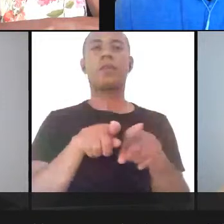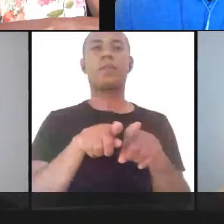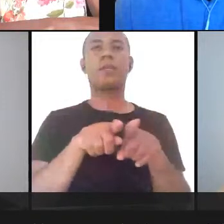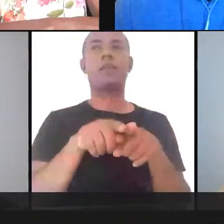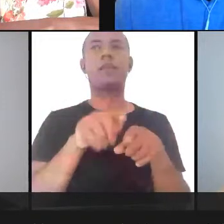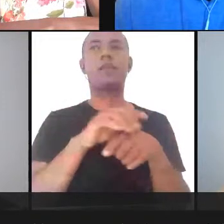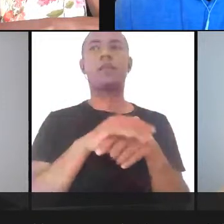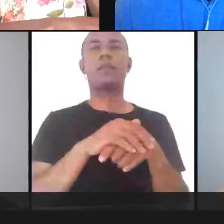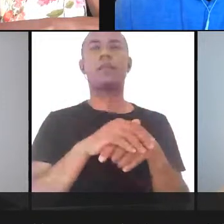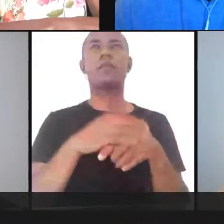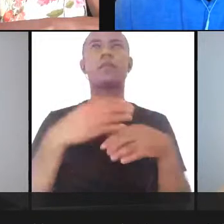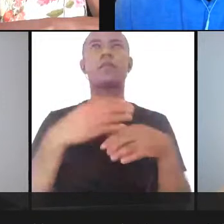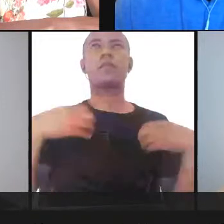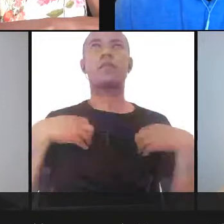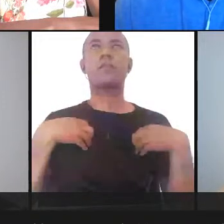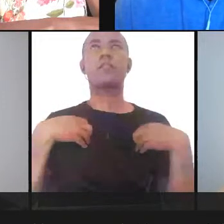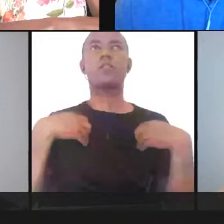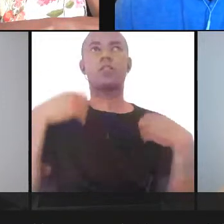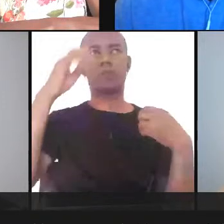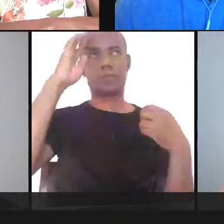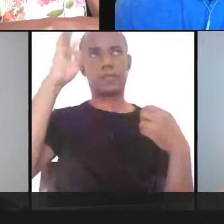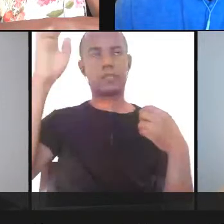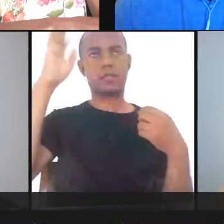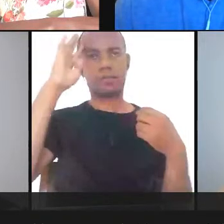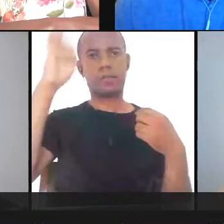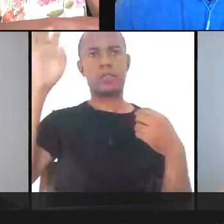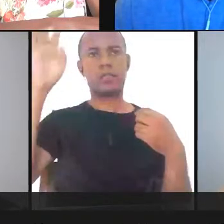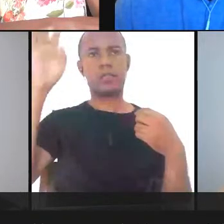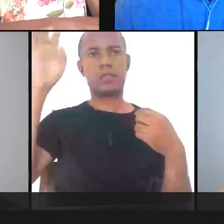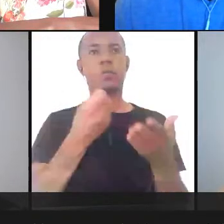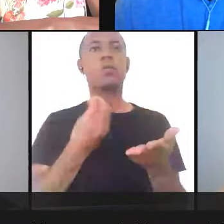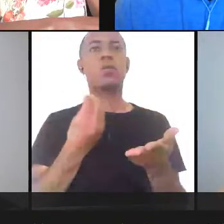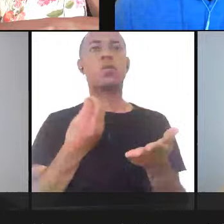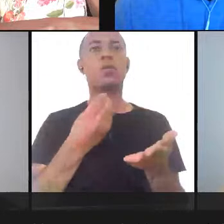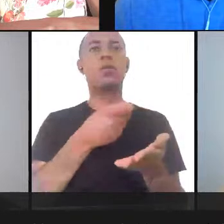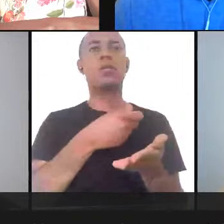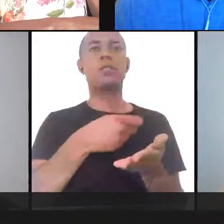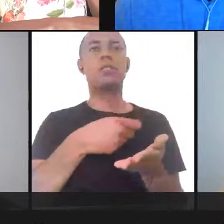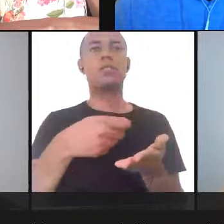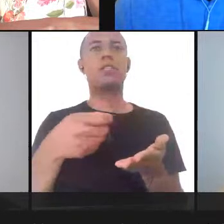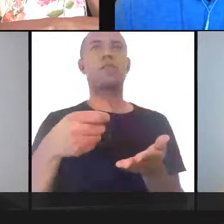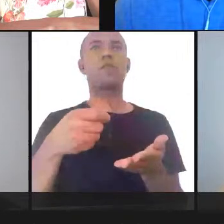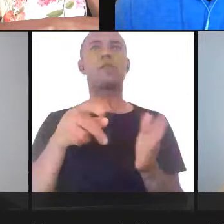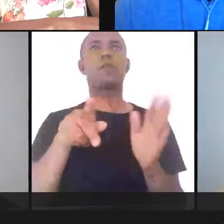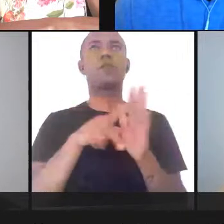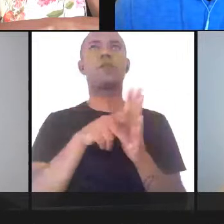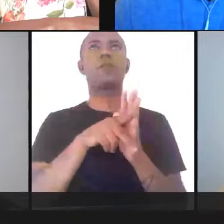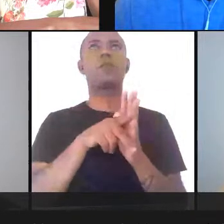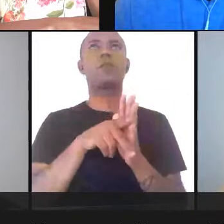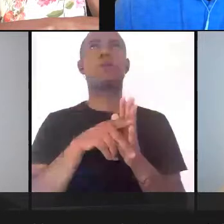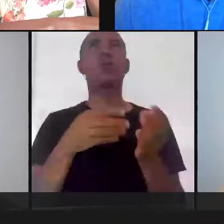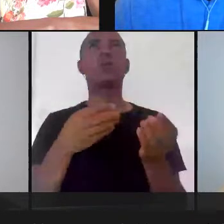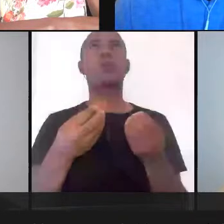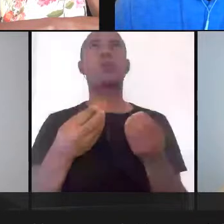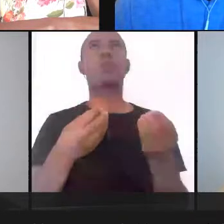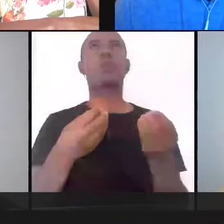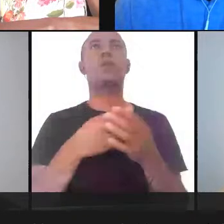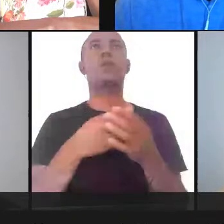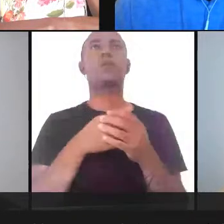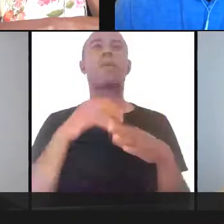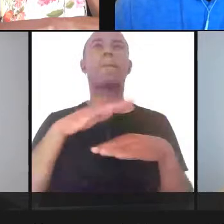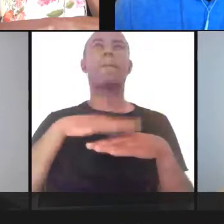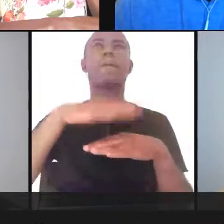nos traz, O Elefante Tendai, que eu considero para um público mais novo, interessa-lhe a ideia de estar a contribuir